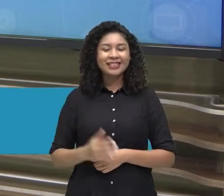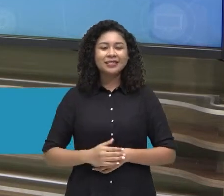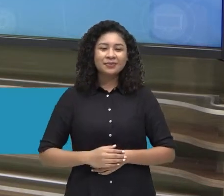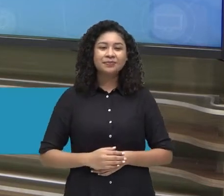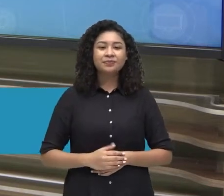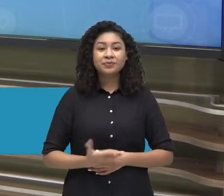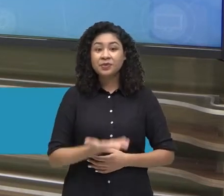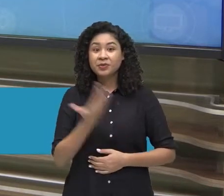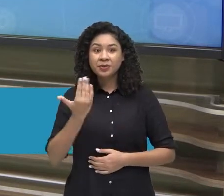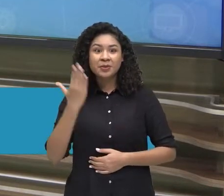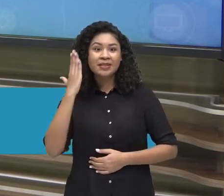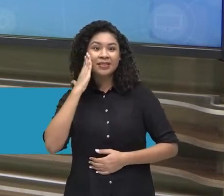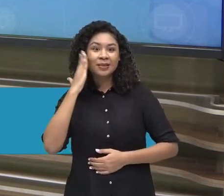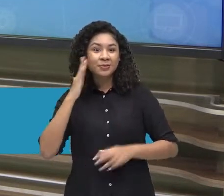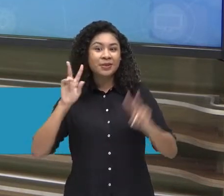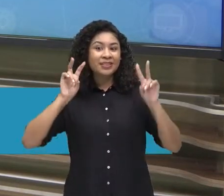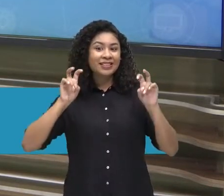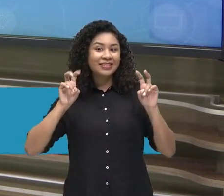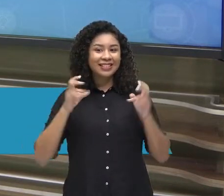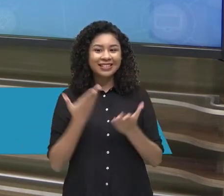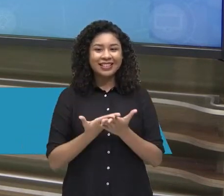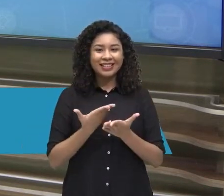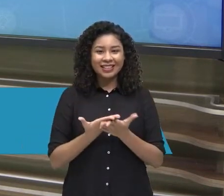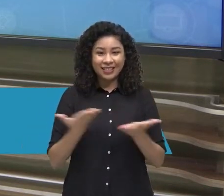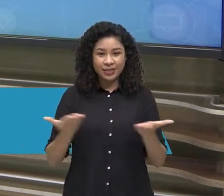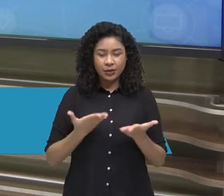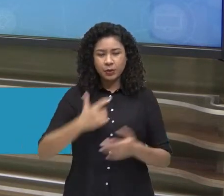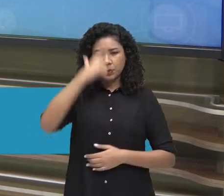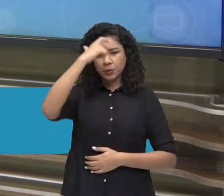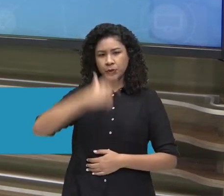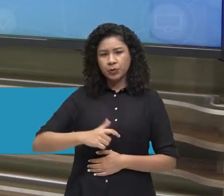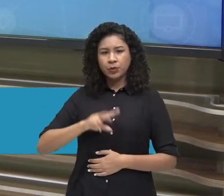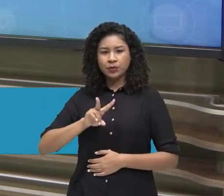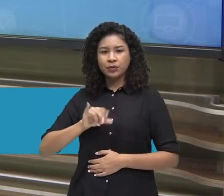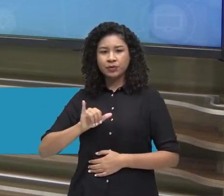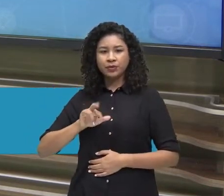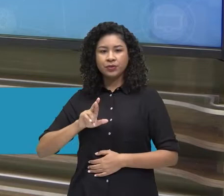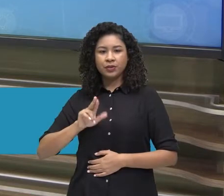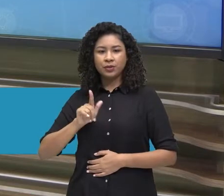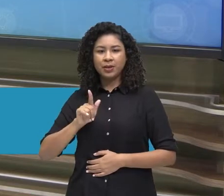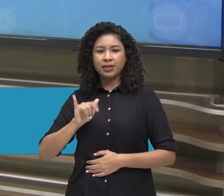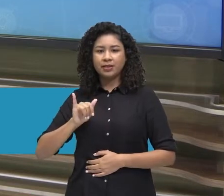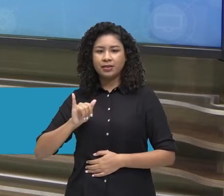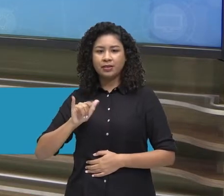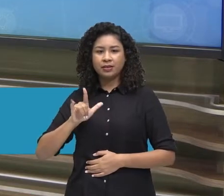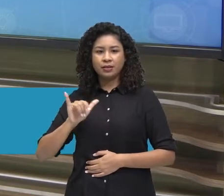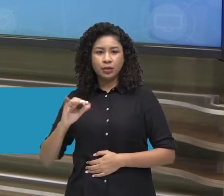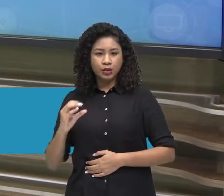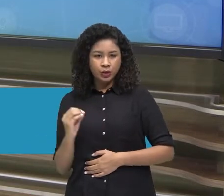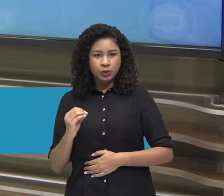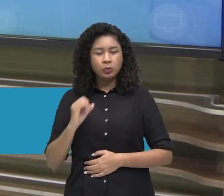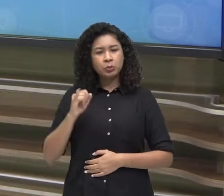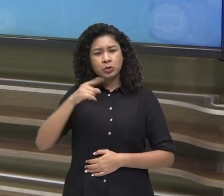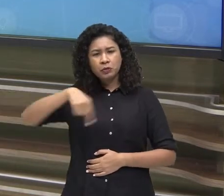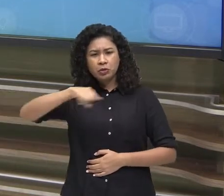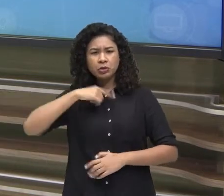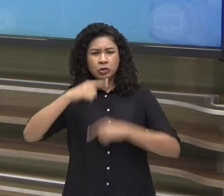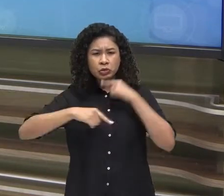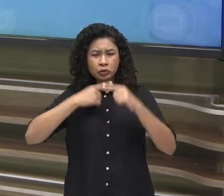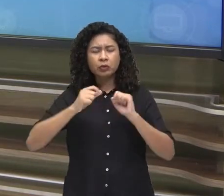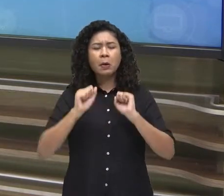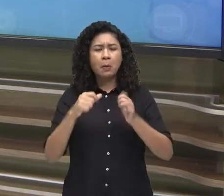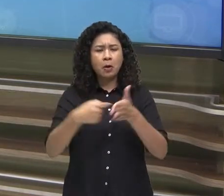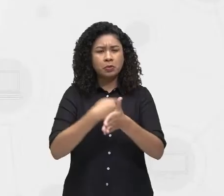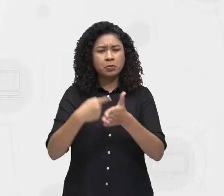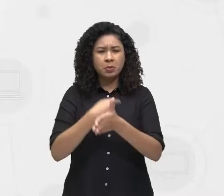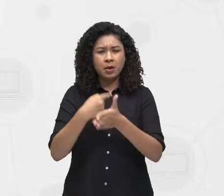nossa aula de hoje, né? Hoje eu sou o professor Virgílio e qualquer dúvida vocês podem perguntar no chat que os professores estão acompanhando. Vamos dar uma olhada aí qual é o tema